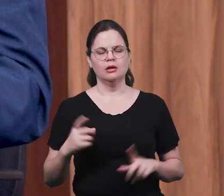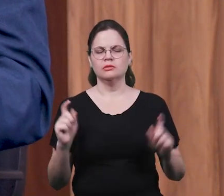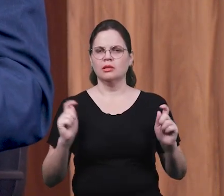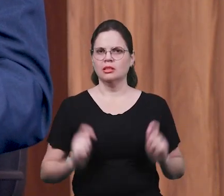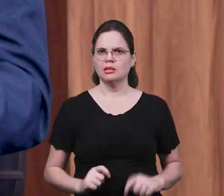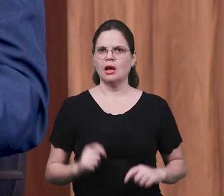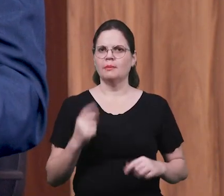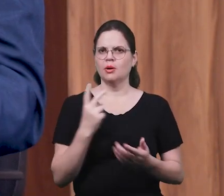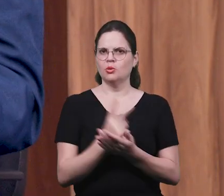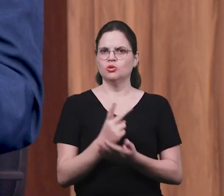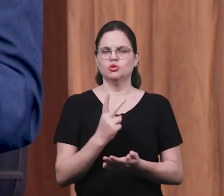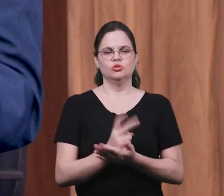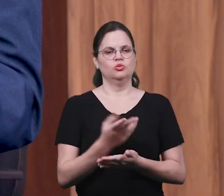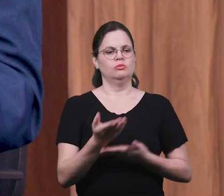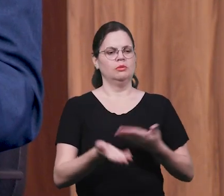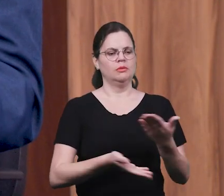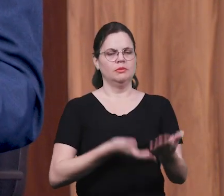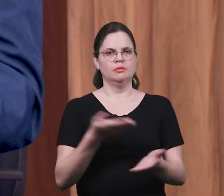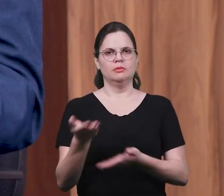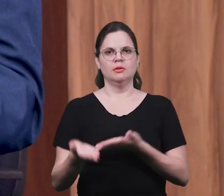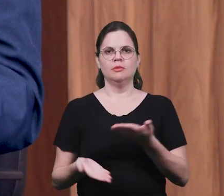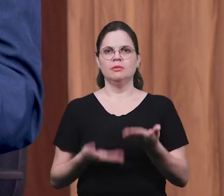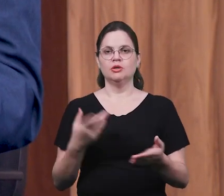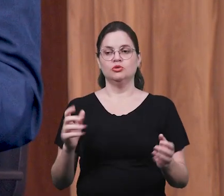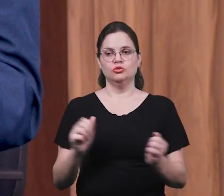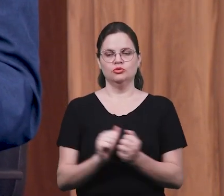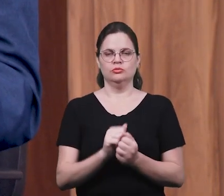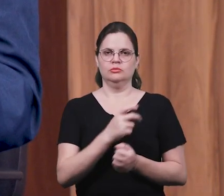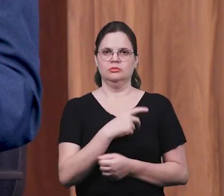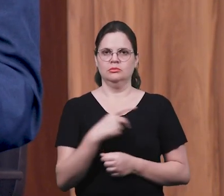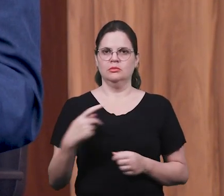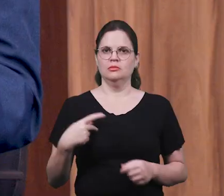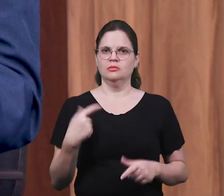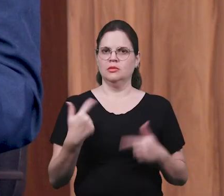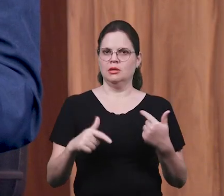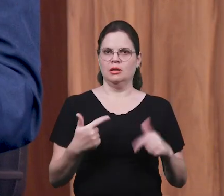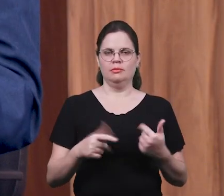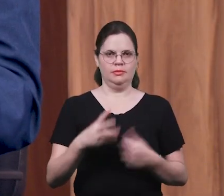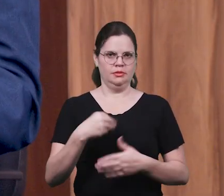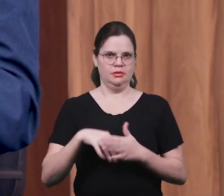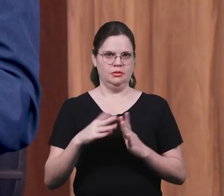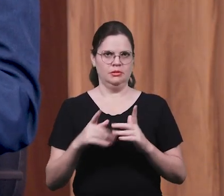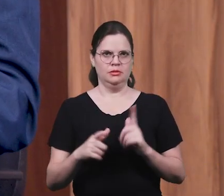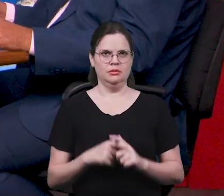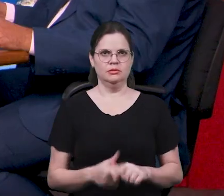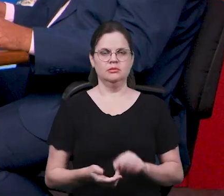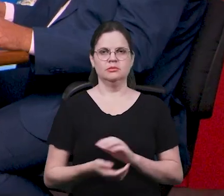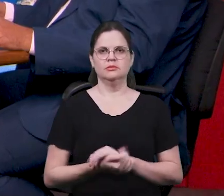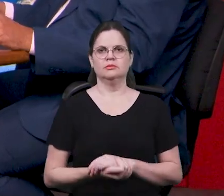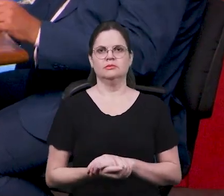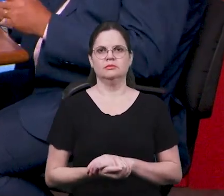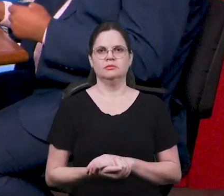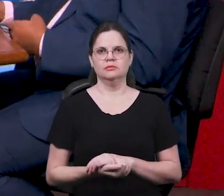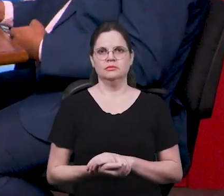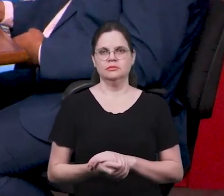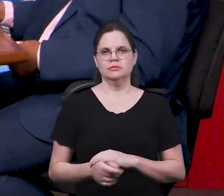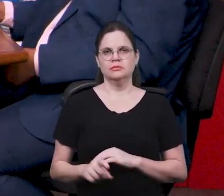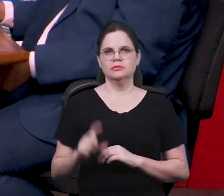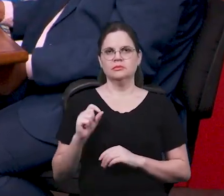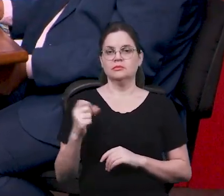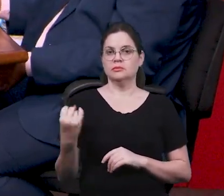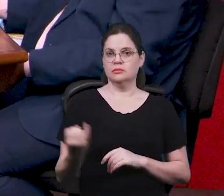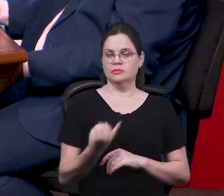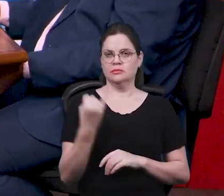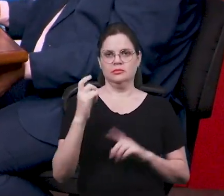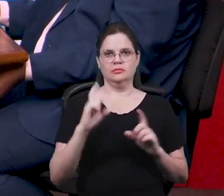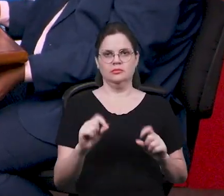dar continuidade a esse trabalho e juntos realizarmos a obra do Senhor. Muito bom. E o que é importante é como os